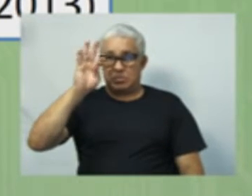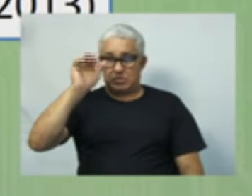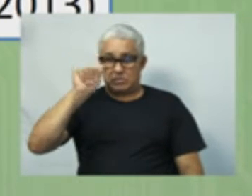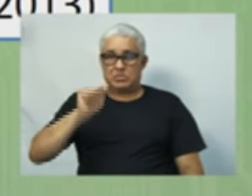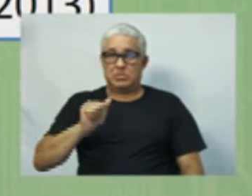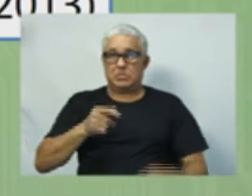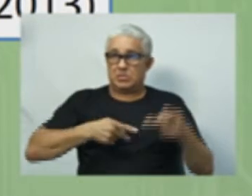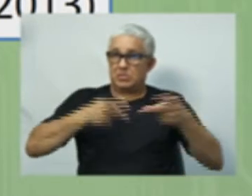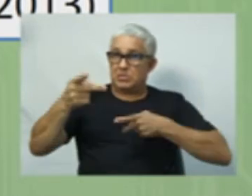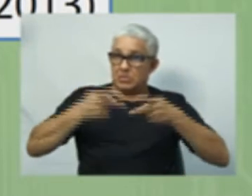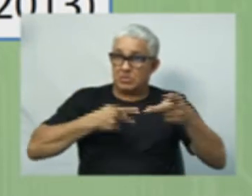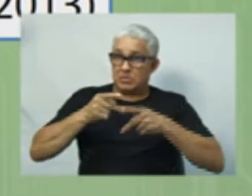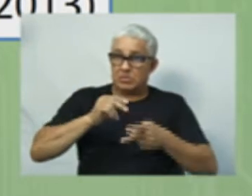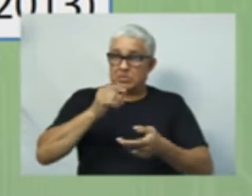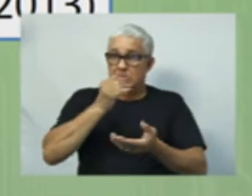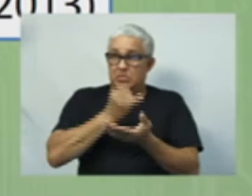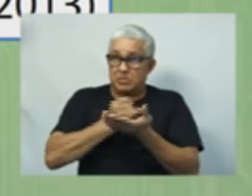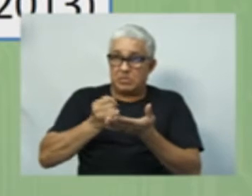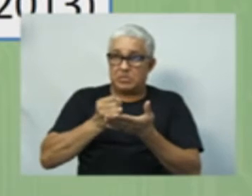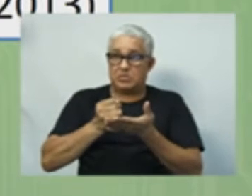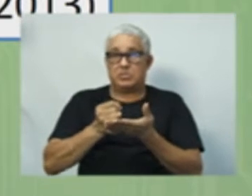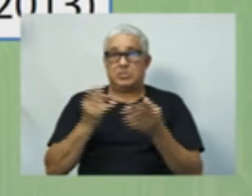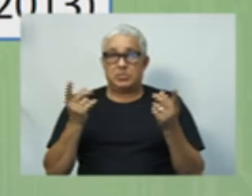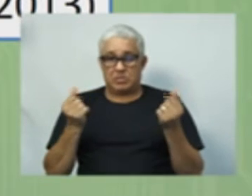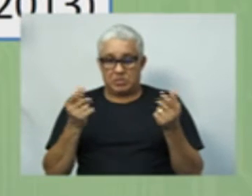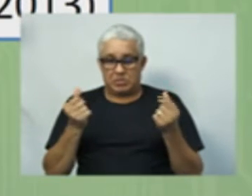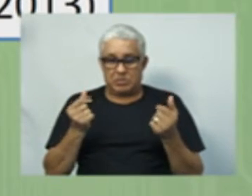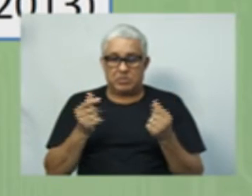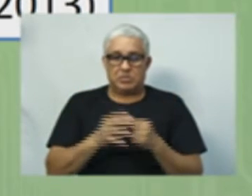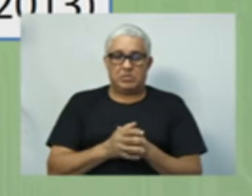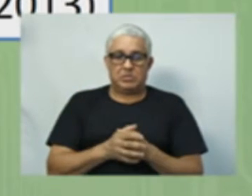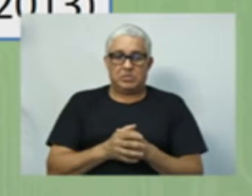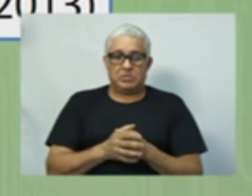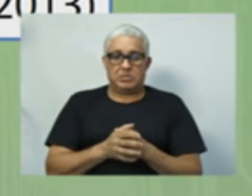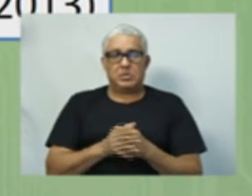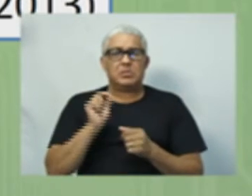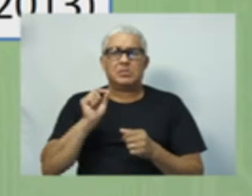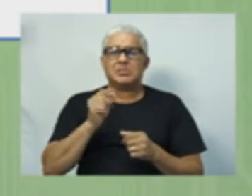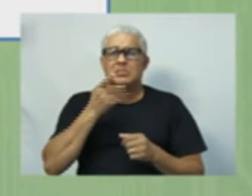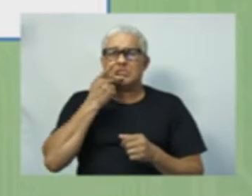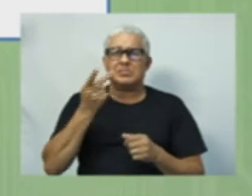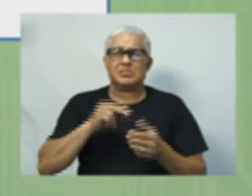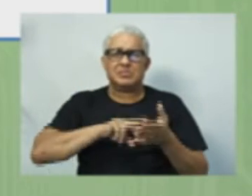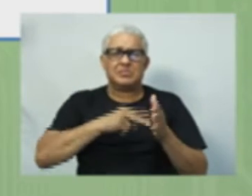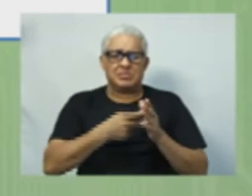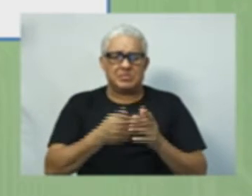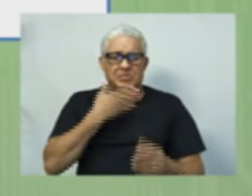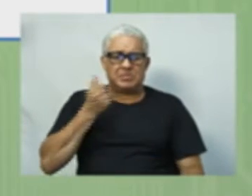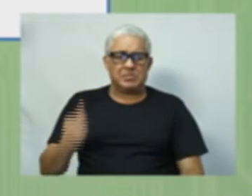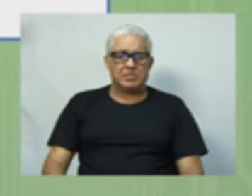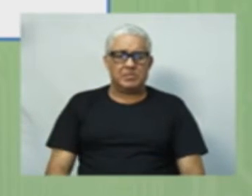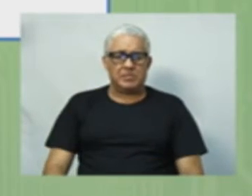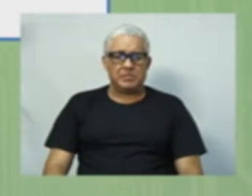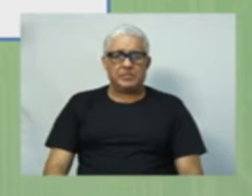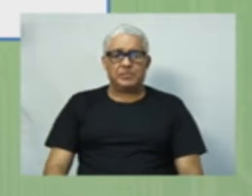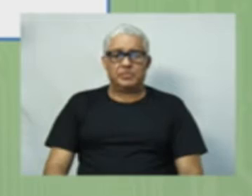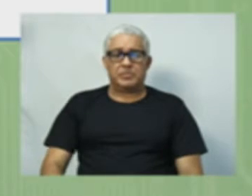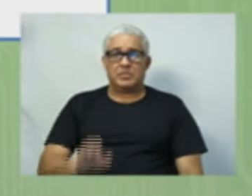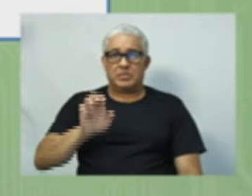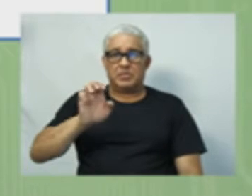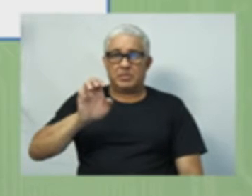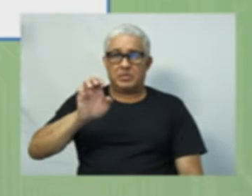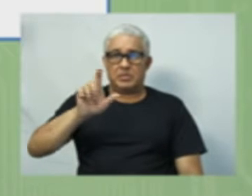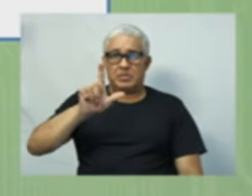da economia deixa. Sabag, 2003. Professor, o que o senhor disse? Vamos traduzir isso aqui? Elisão é um